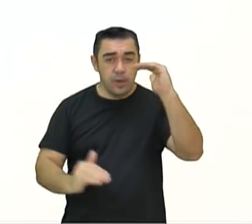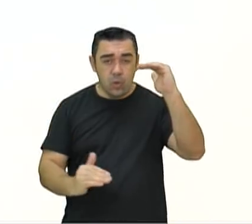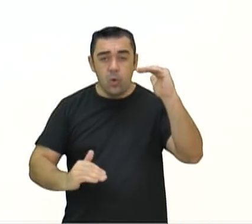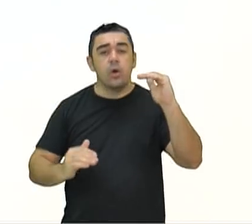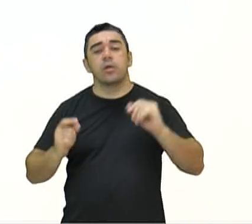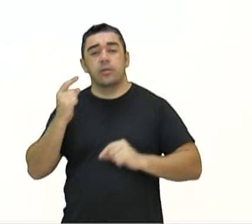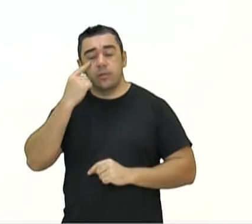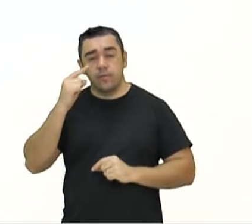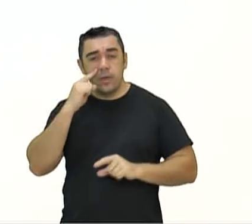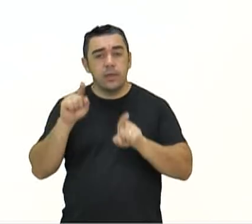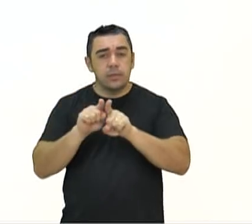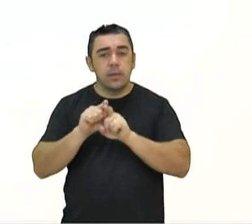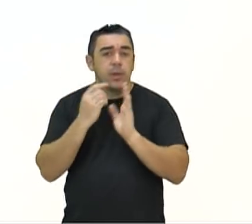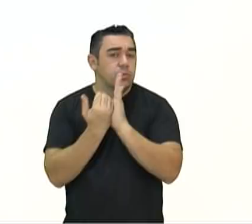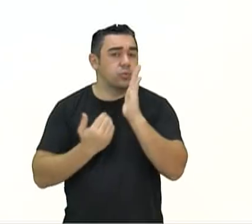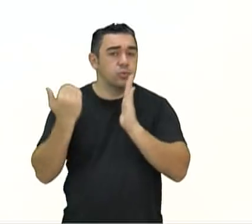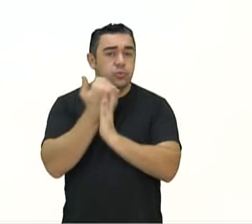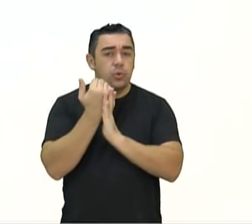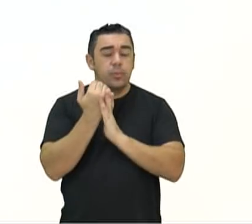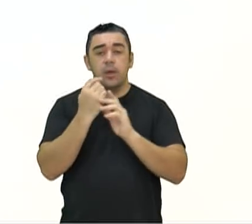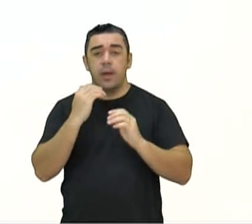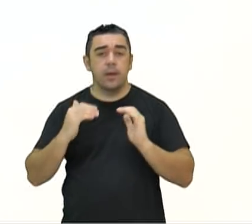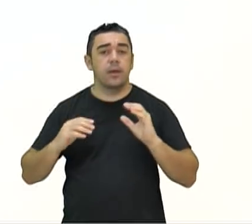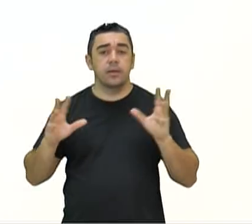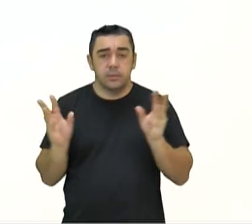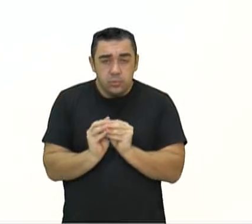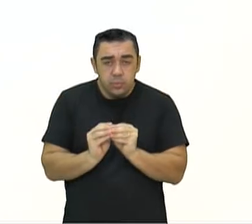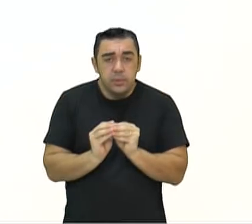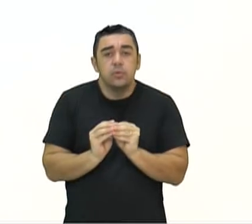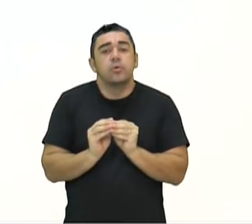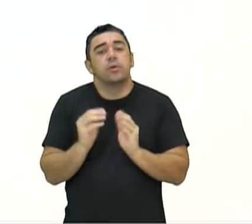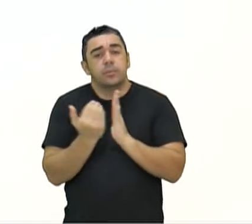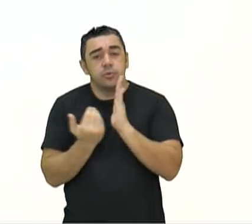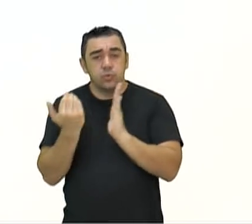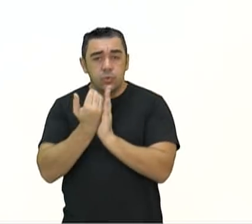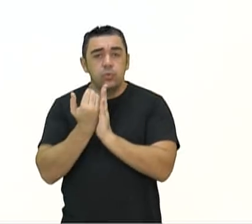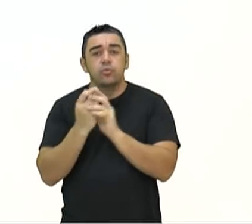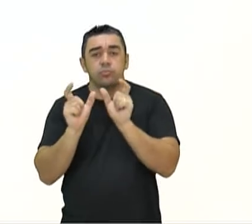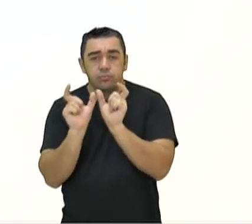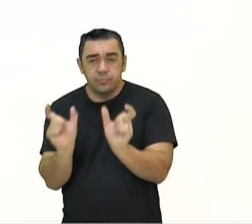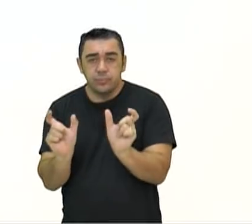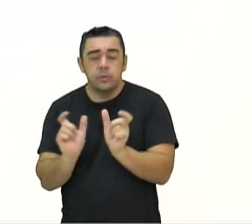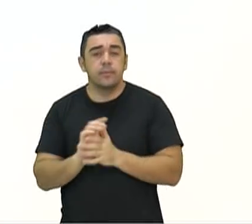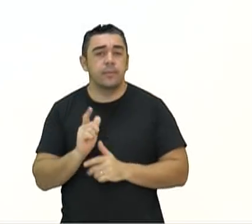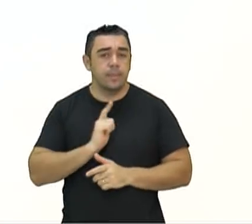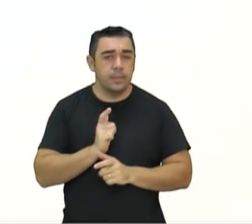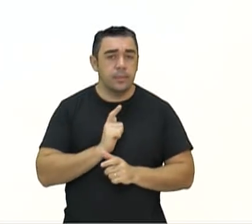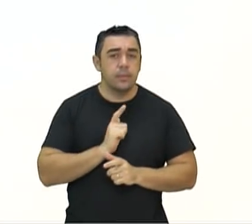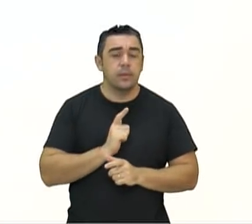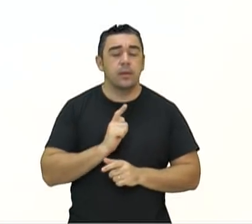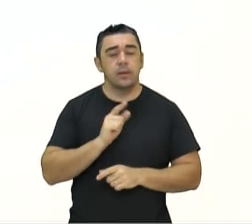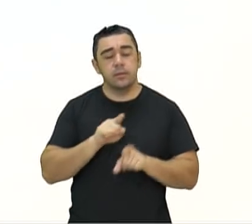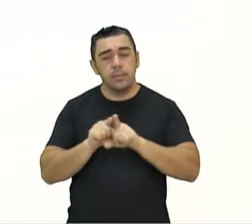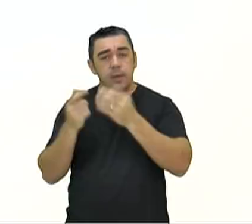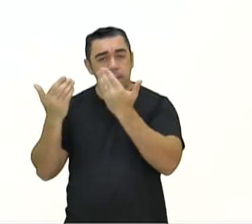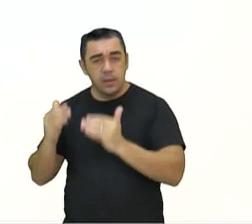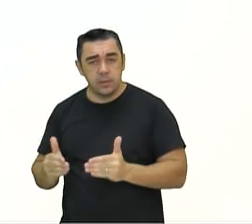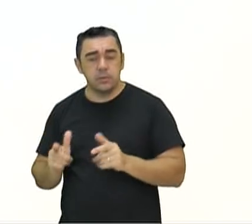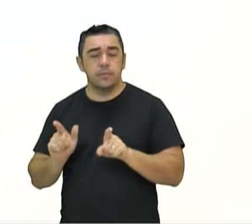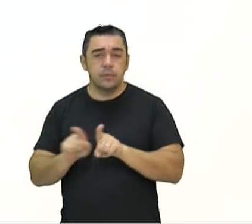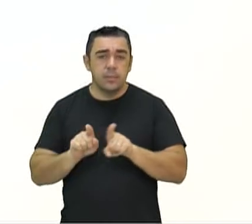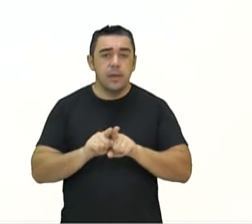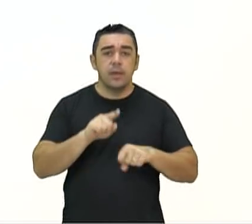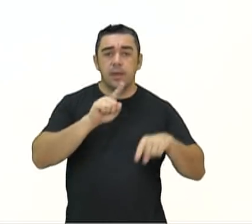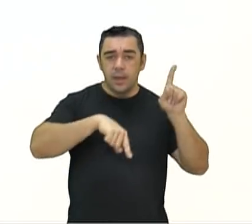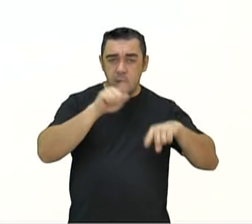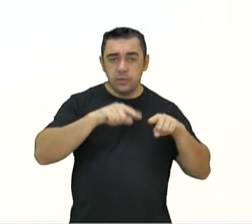no comparativo superlativo, absoluto e sintético, né? Lembrando que para o absoluto a gente tem o sintético e o analítico, e para o relativo a gente